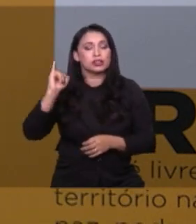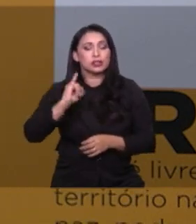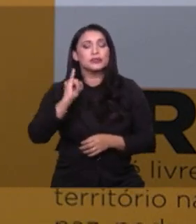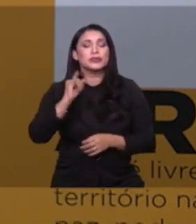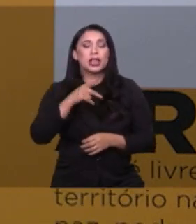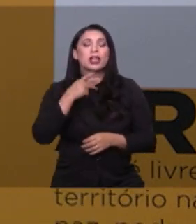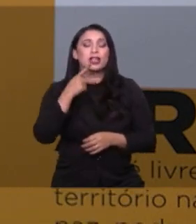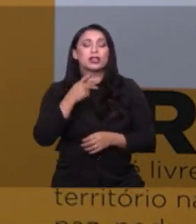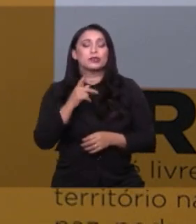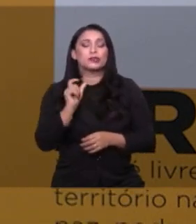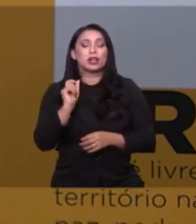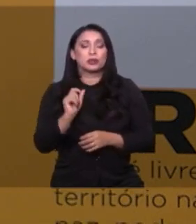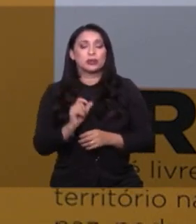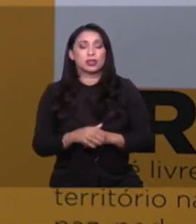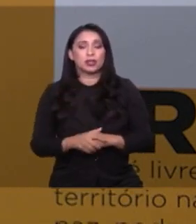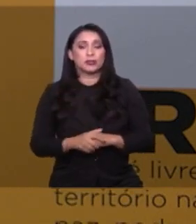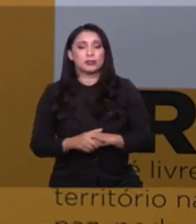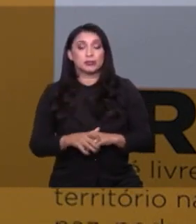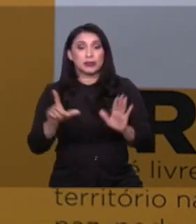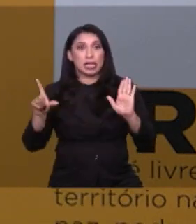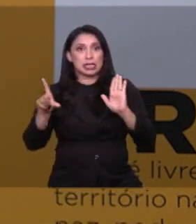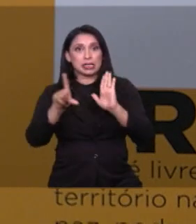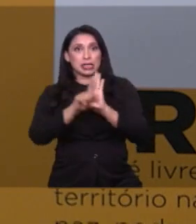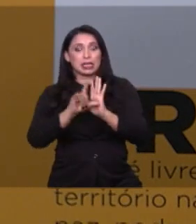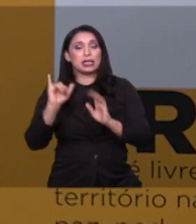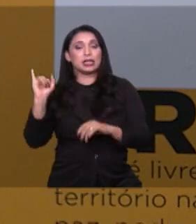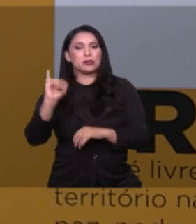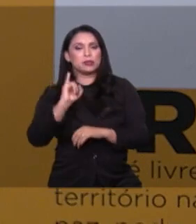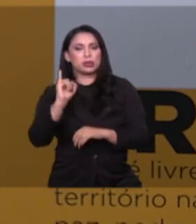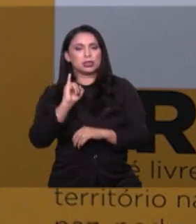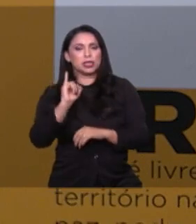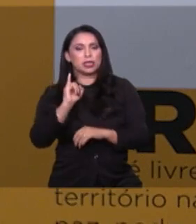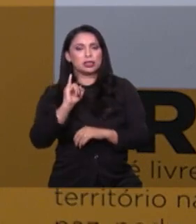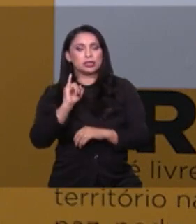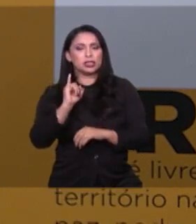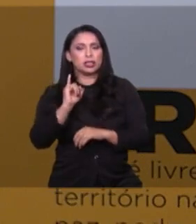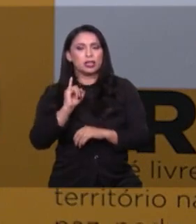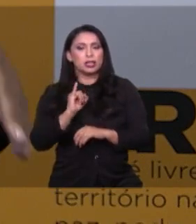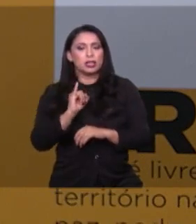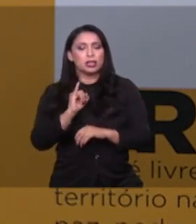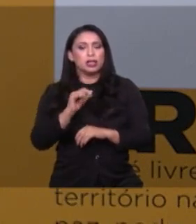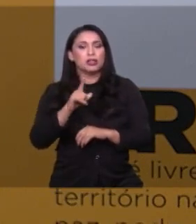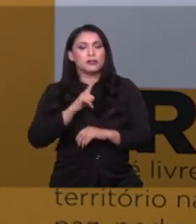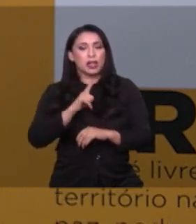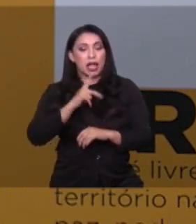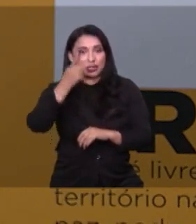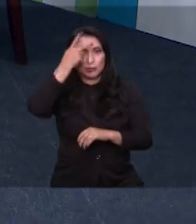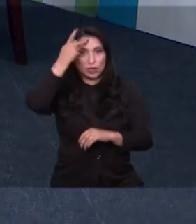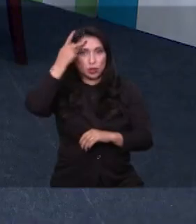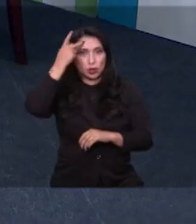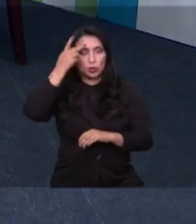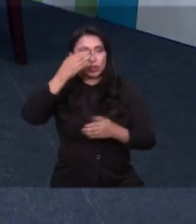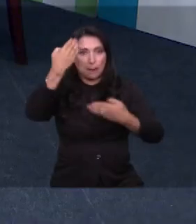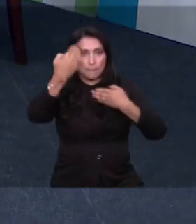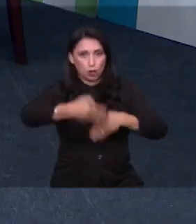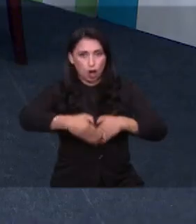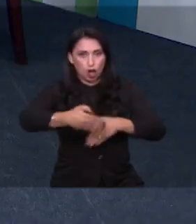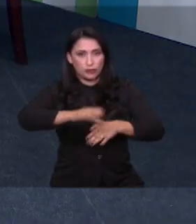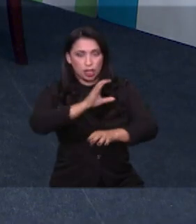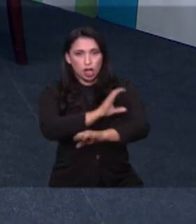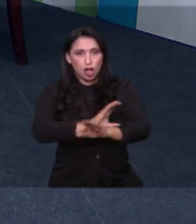na questão de essa lei é importante, se poderia olhar também para os ledores que fazem prova no